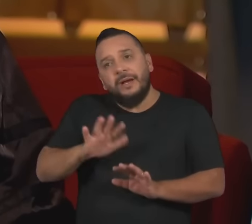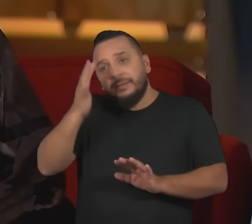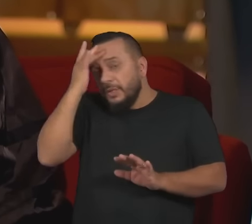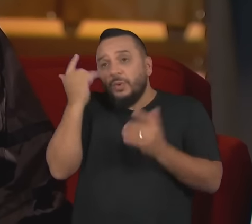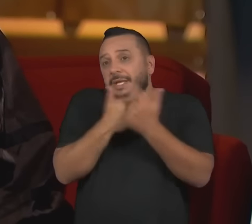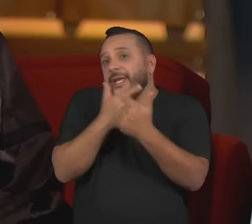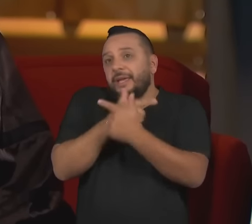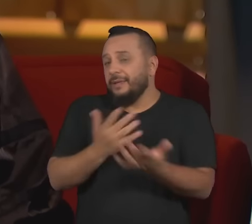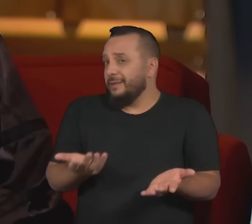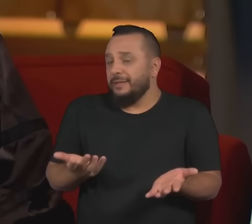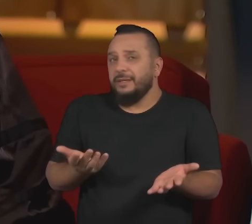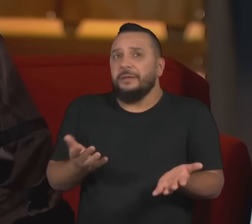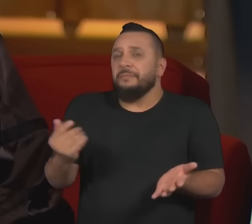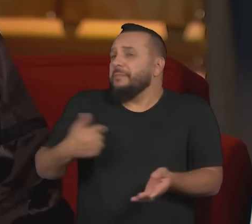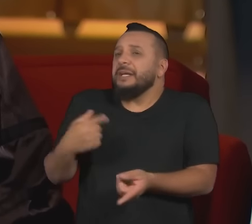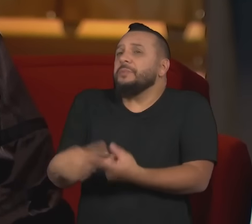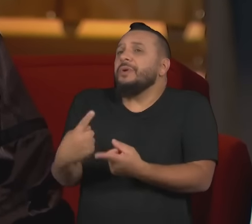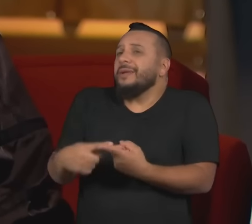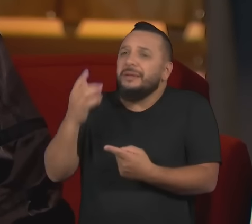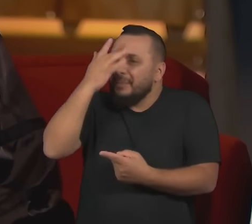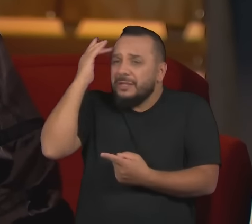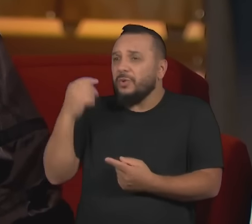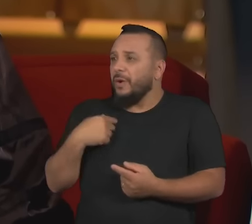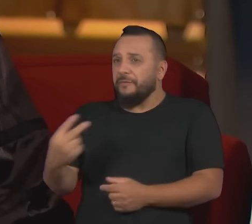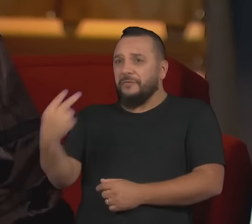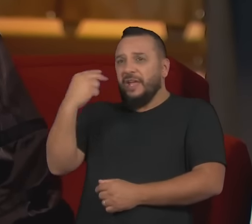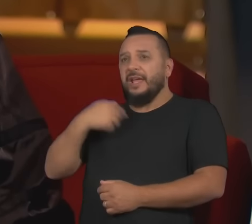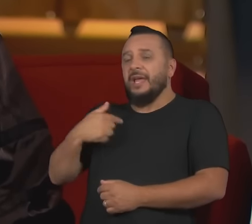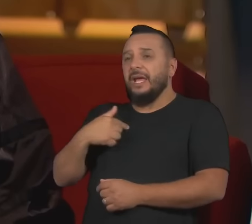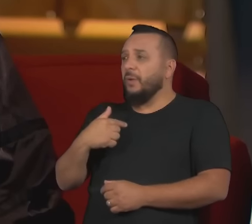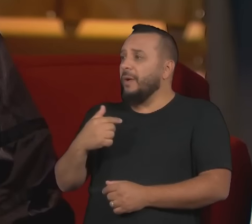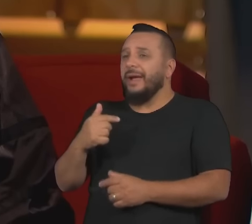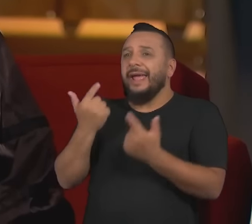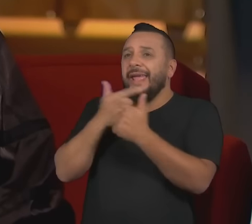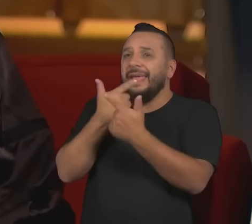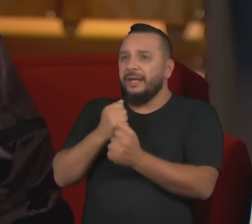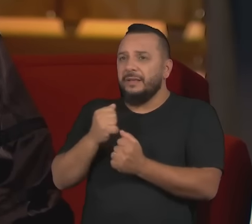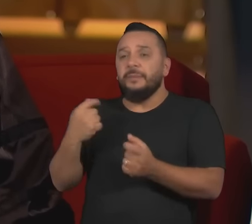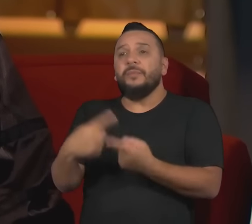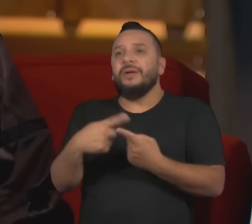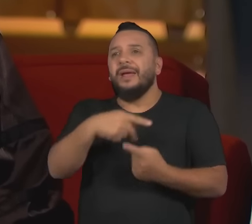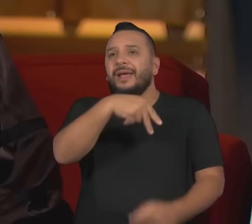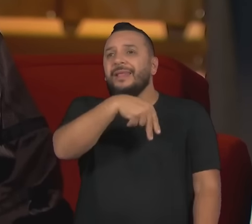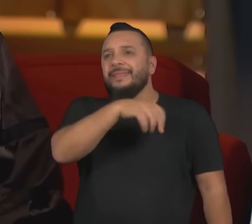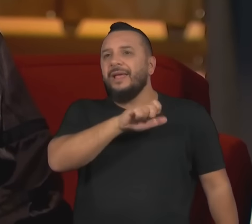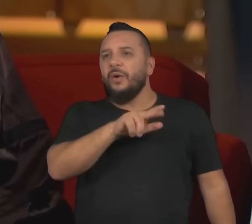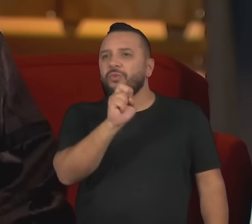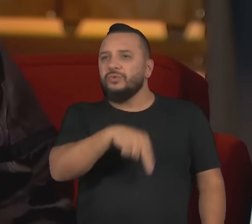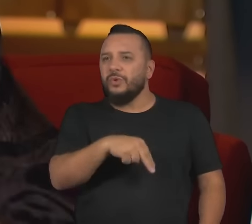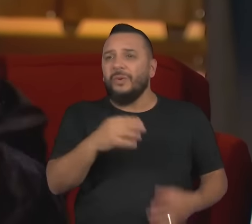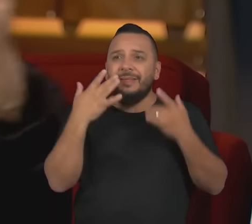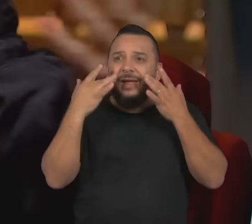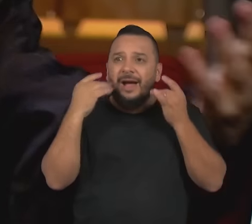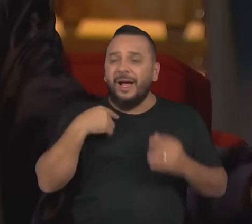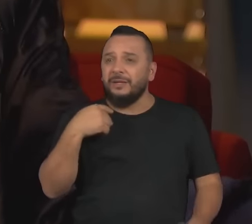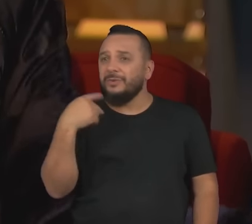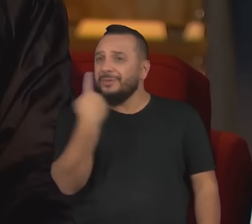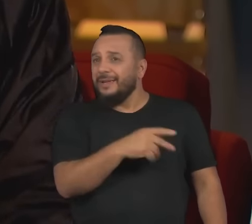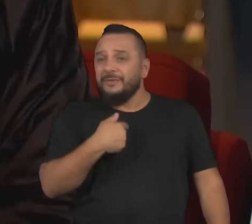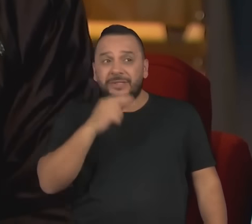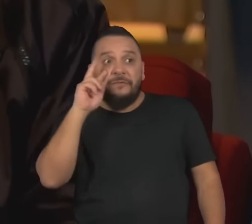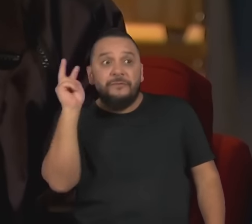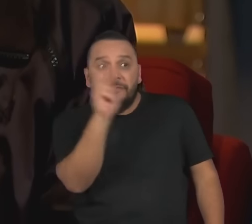séria. Agora, por que você ria no teatro do Nelson? Você ria por causa da força de